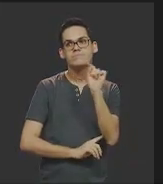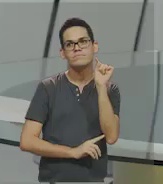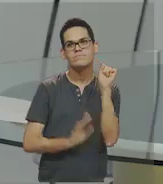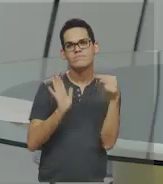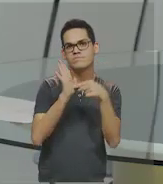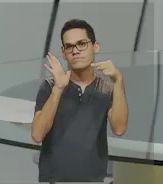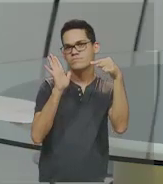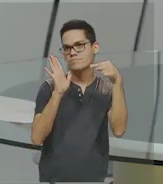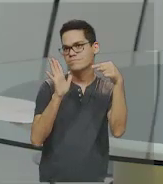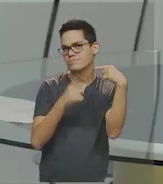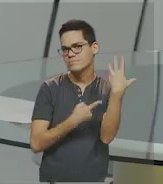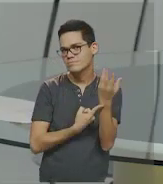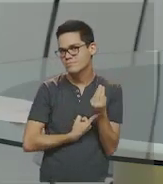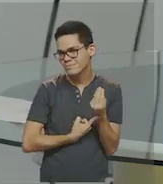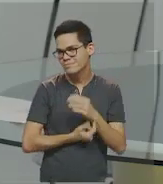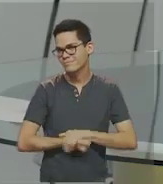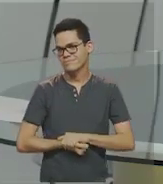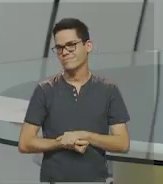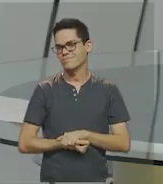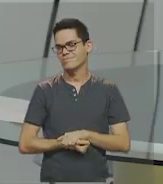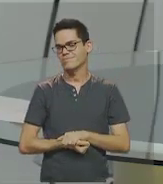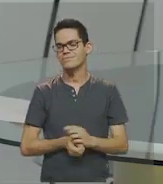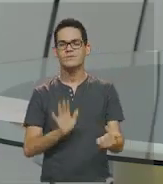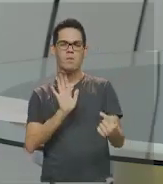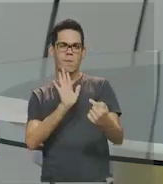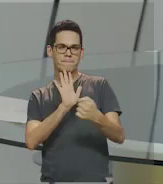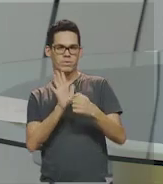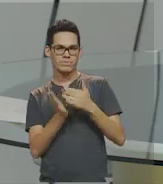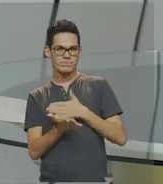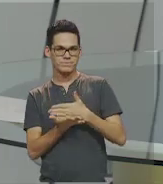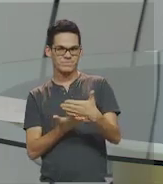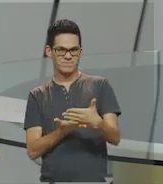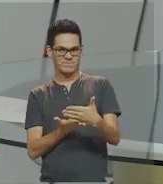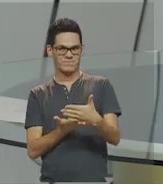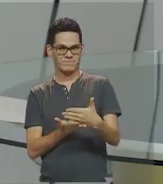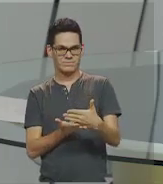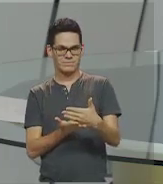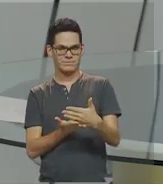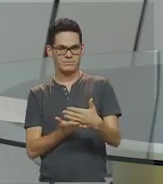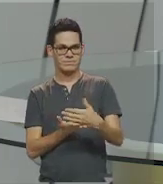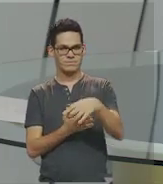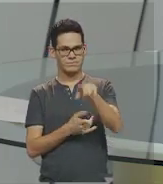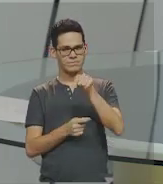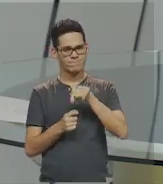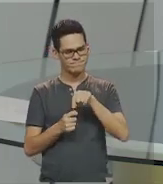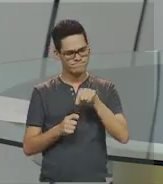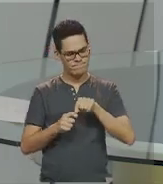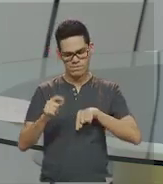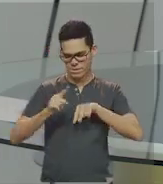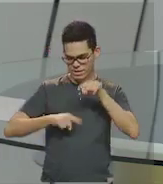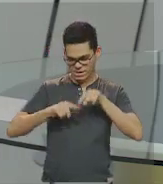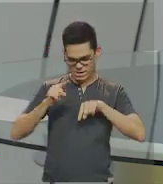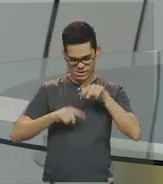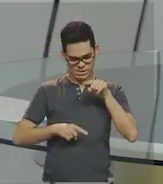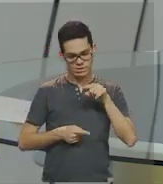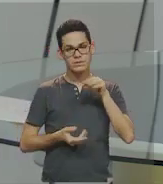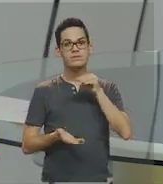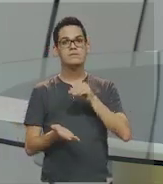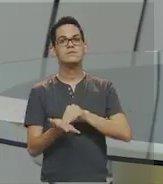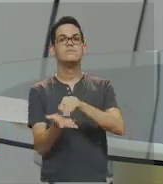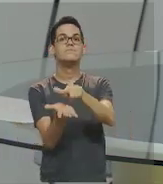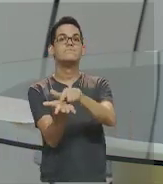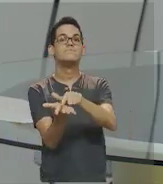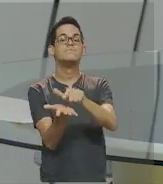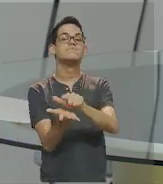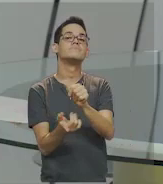o ponto é o começo de tudo. Assim que você prepara o seu material e você coloca ele sobre o papel, a primeira coisa